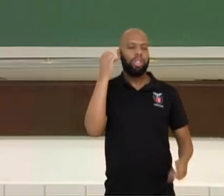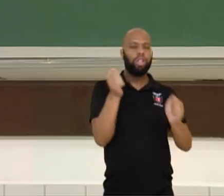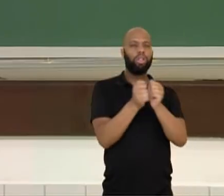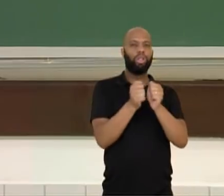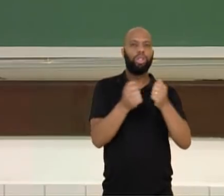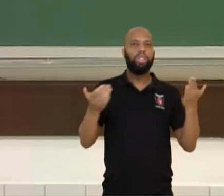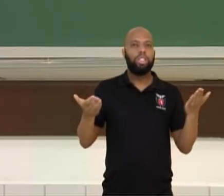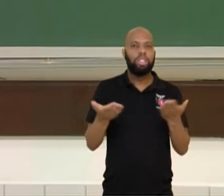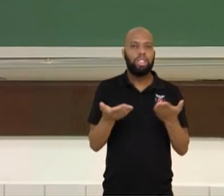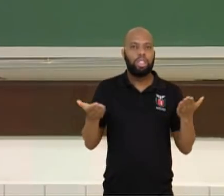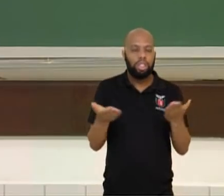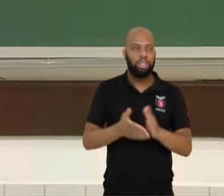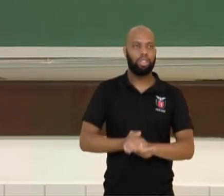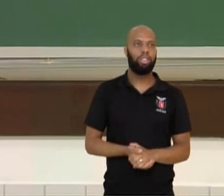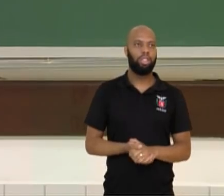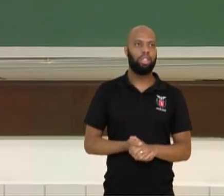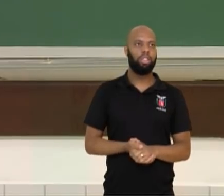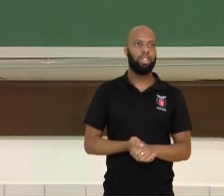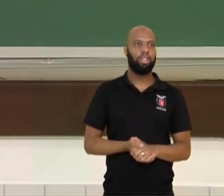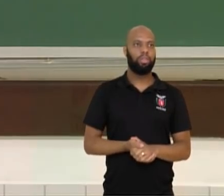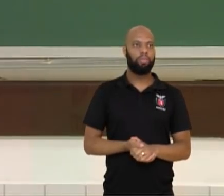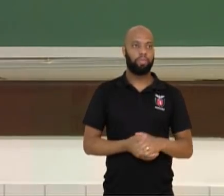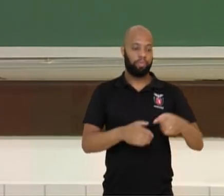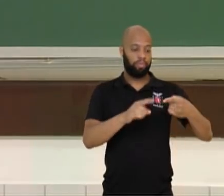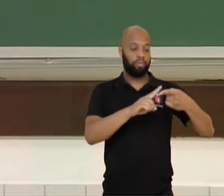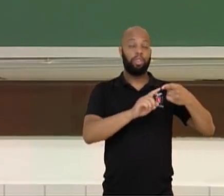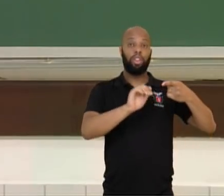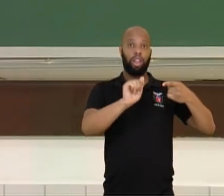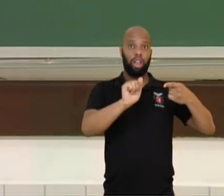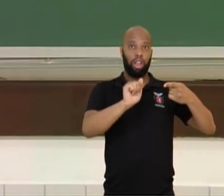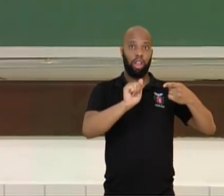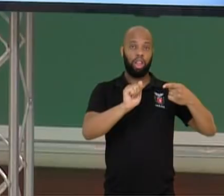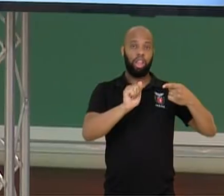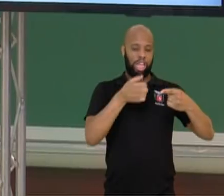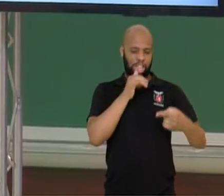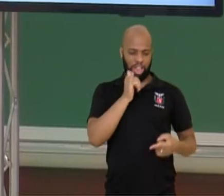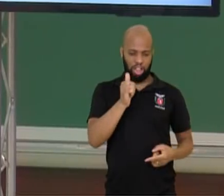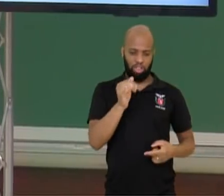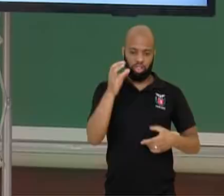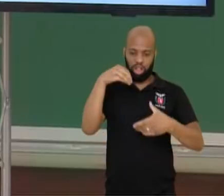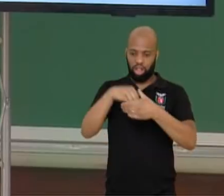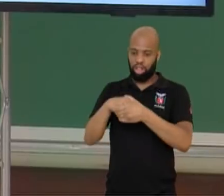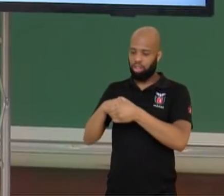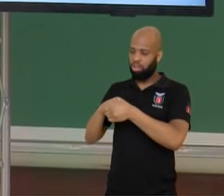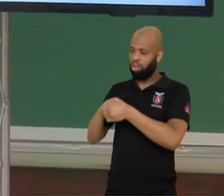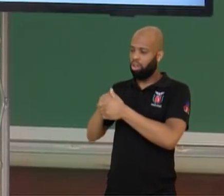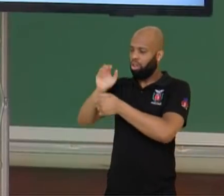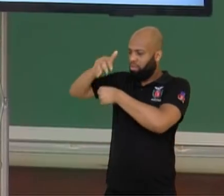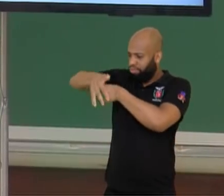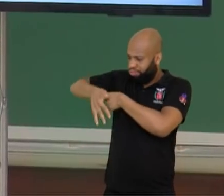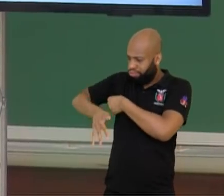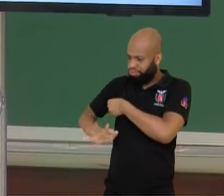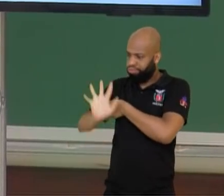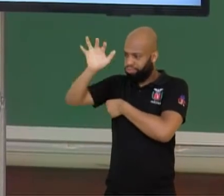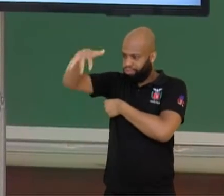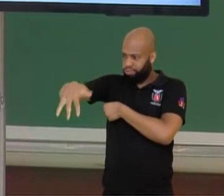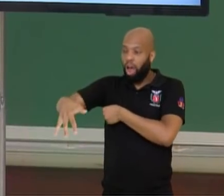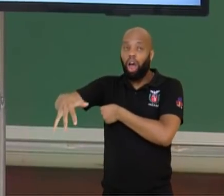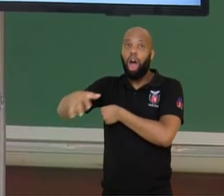junto aqui, gente. Energia gerada em hidrelétrica. Pensa lá, a